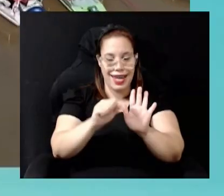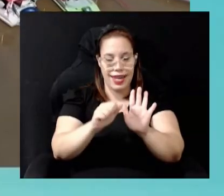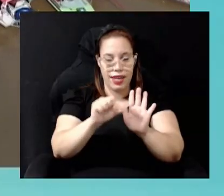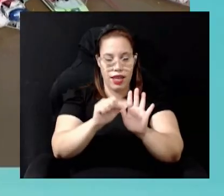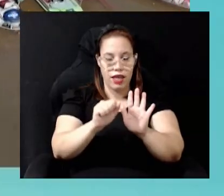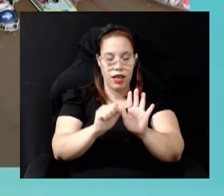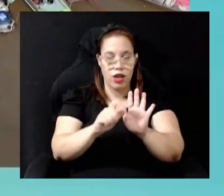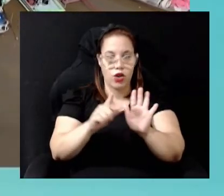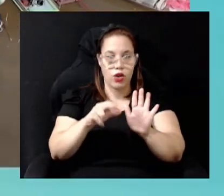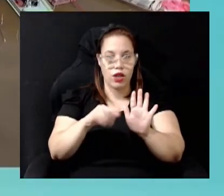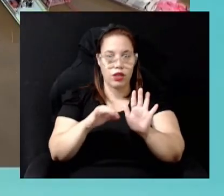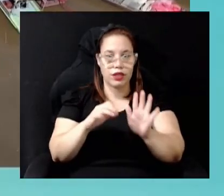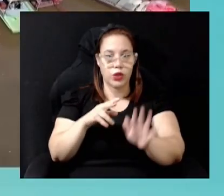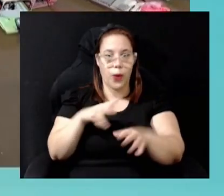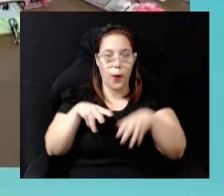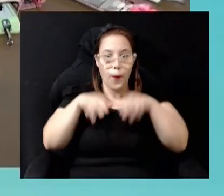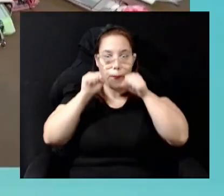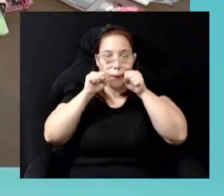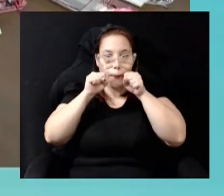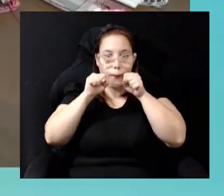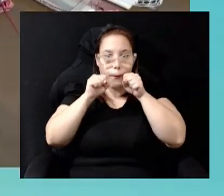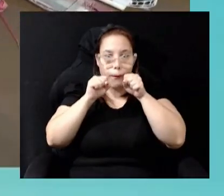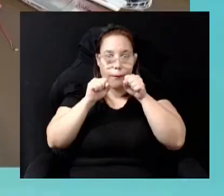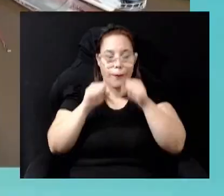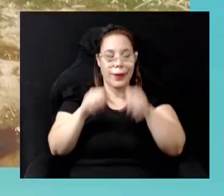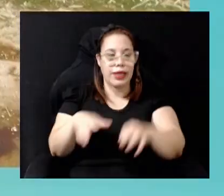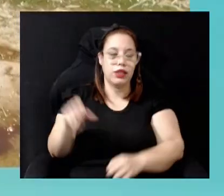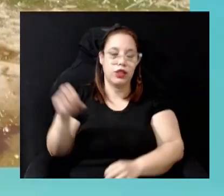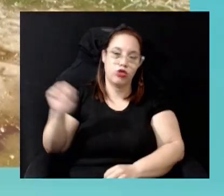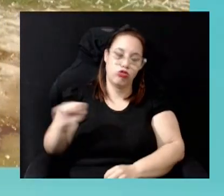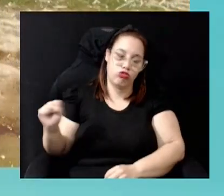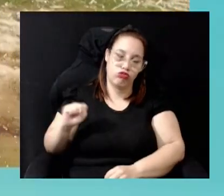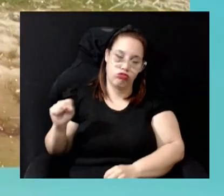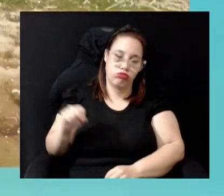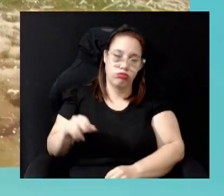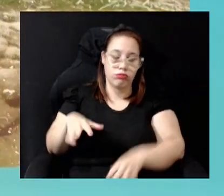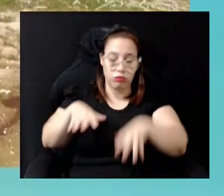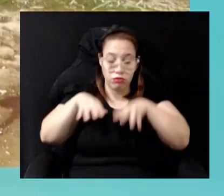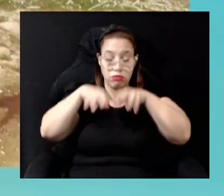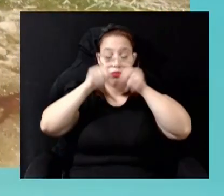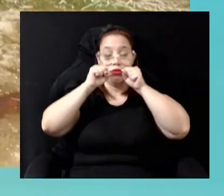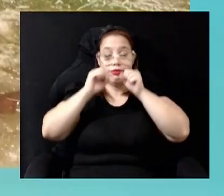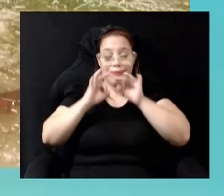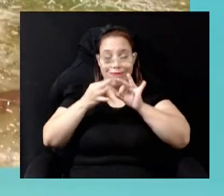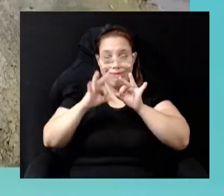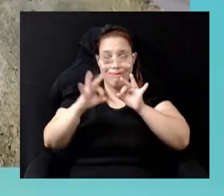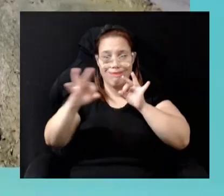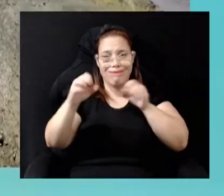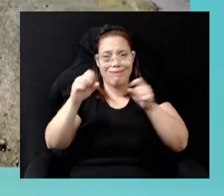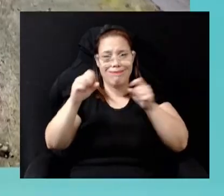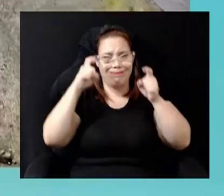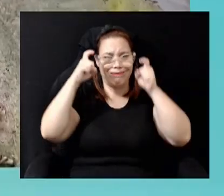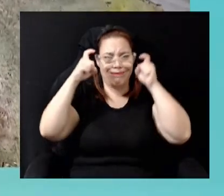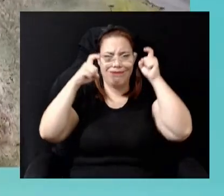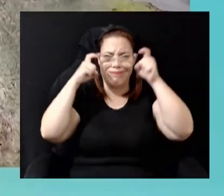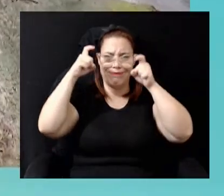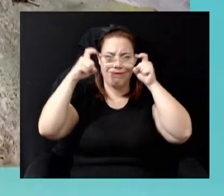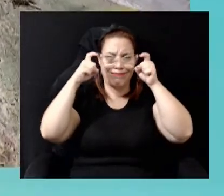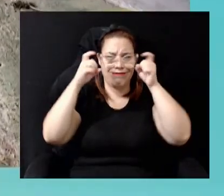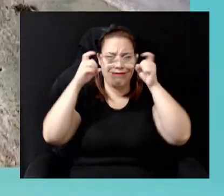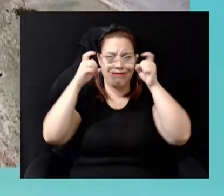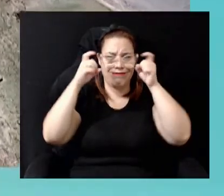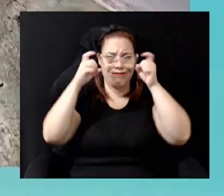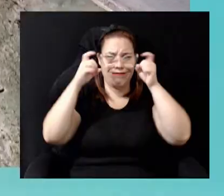e queimadas pela América do Sul. O período de seca prolongado causa preocupações em especialistas que